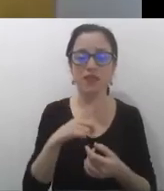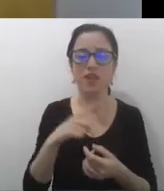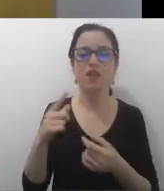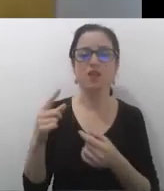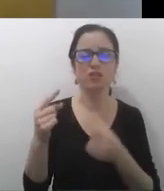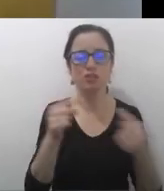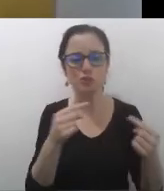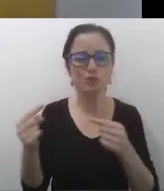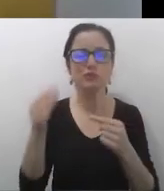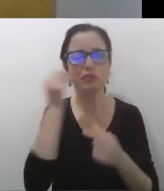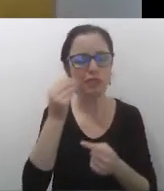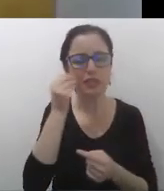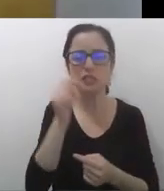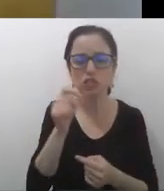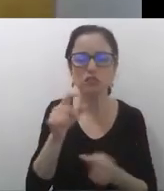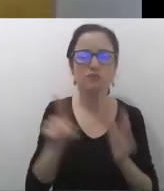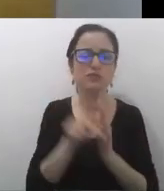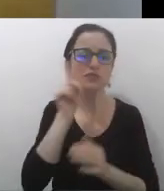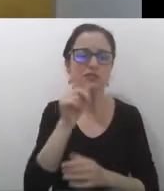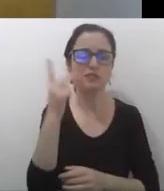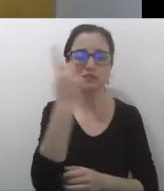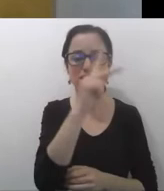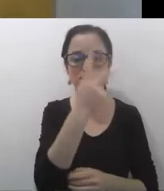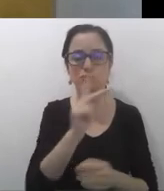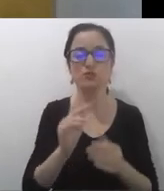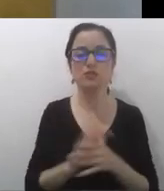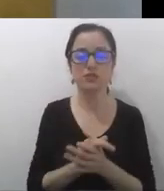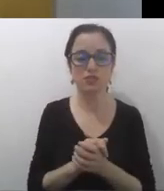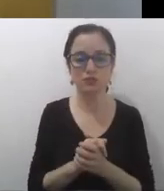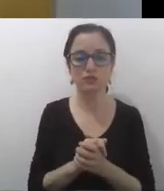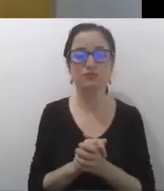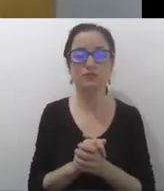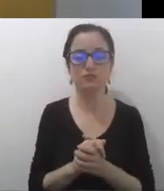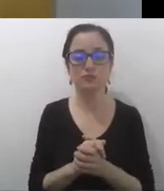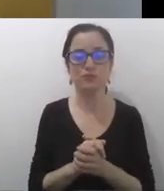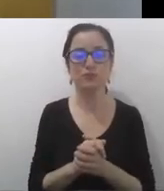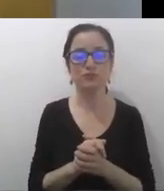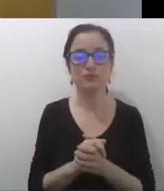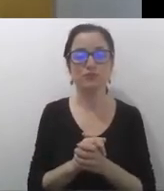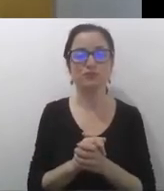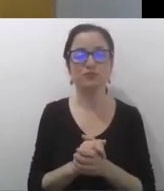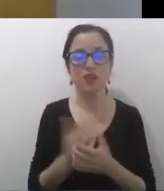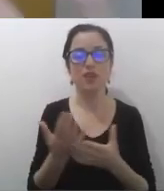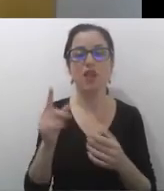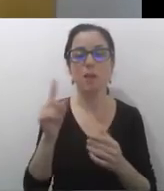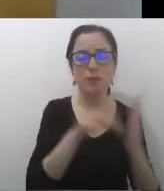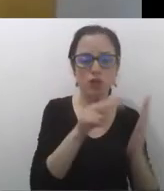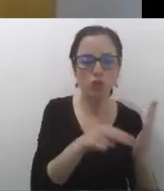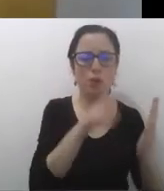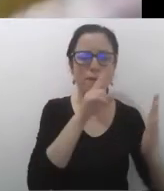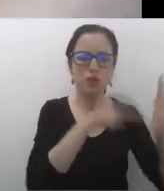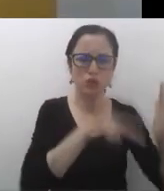houve essa batida, digamos assim, da crítica norte-americana, né? Do que